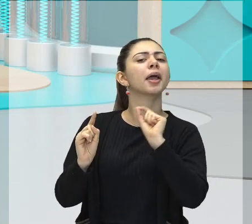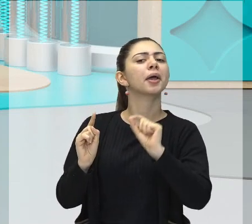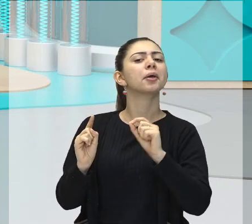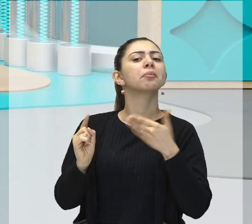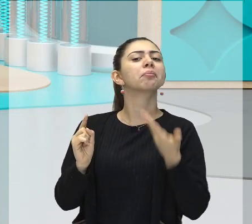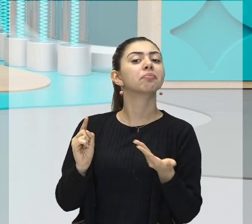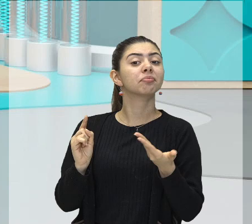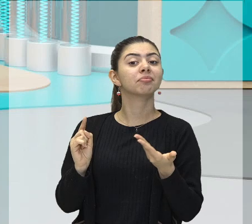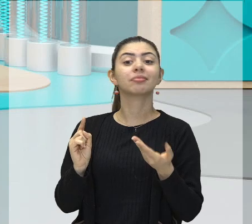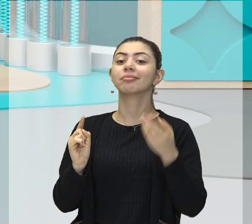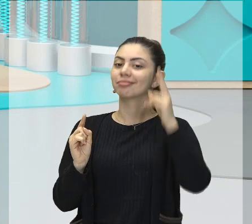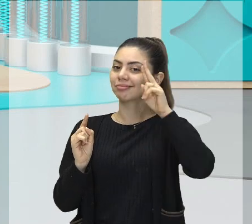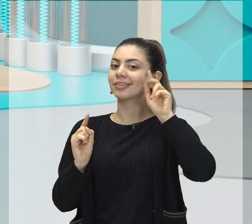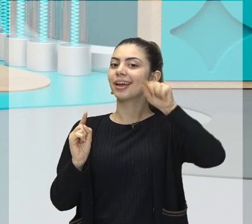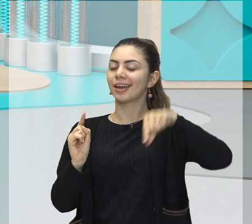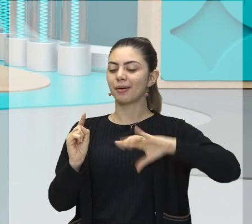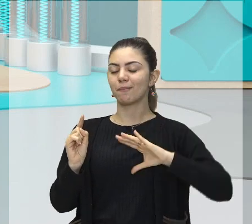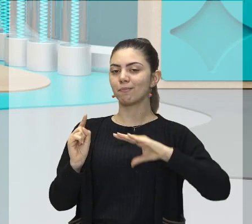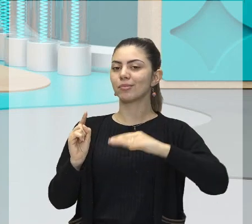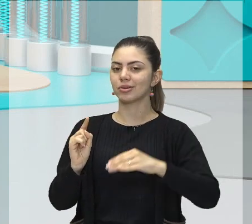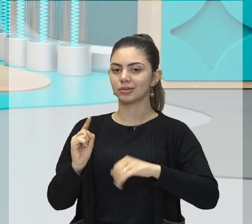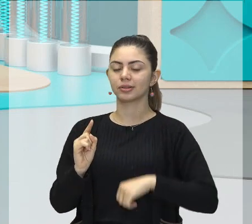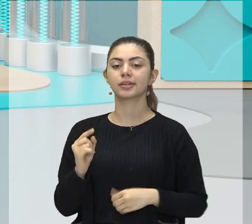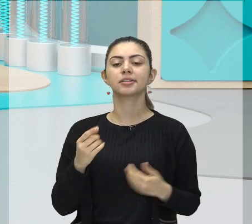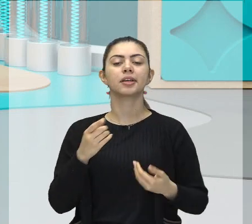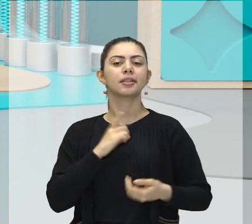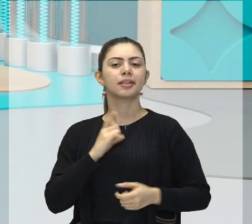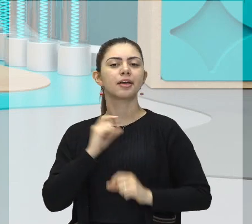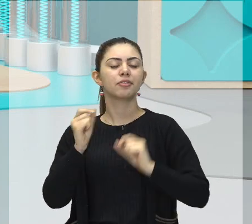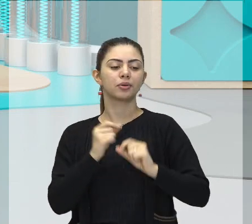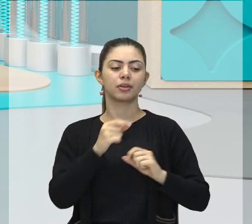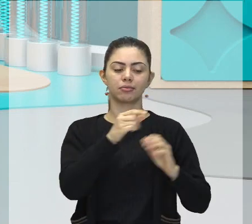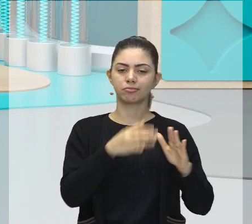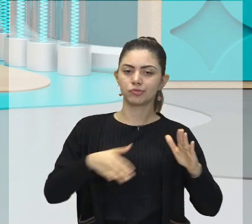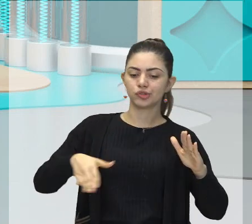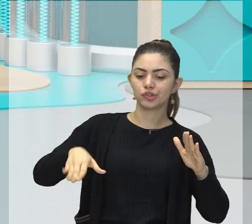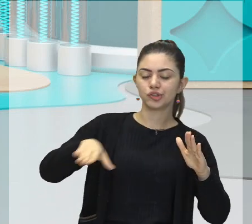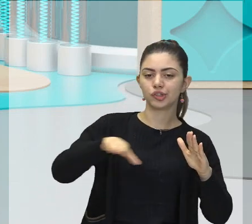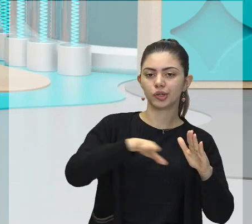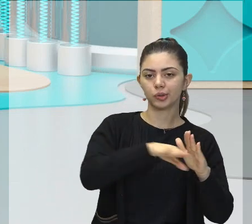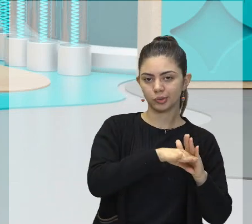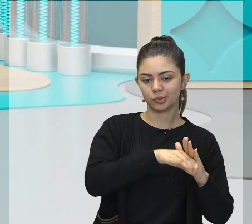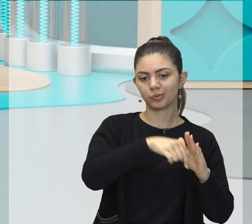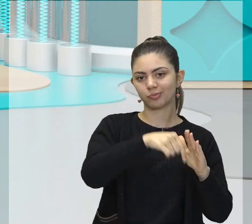homem branco? Do português, que veio para cá e